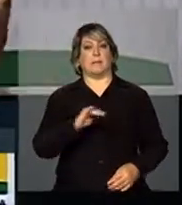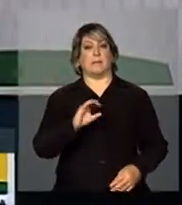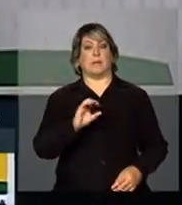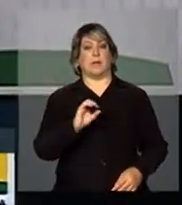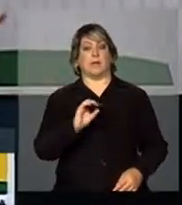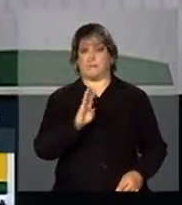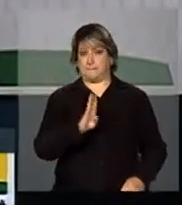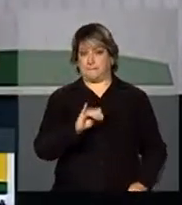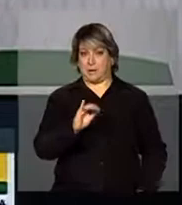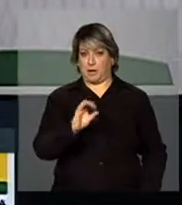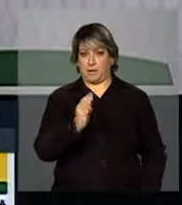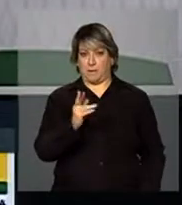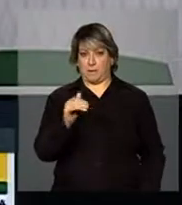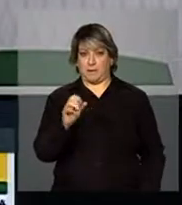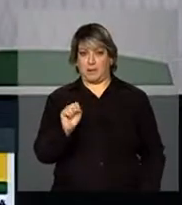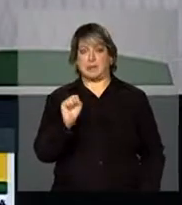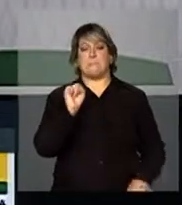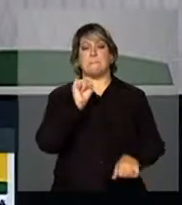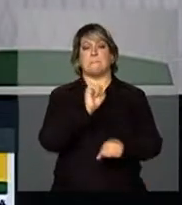interrompido